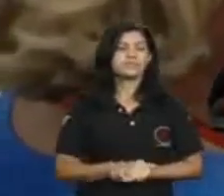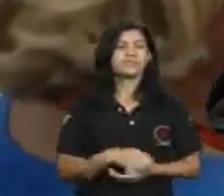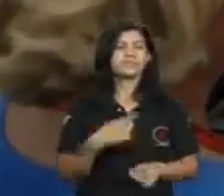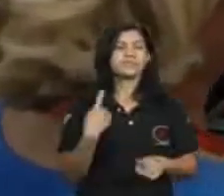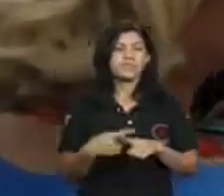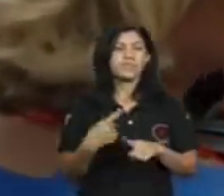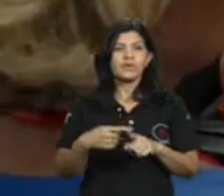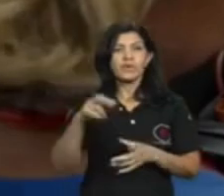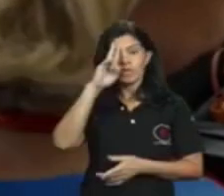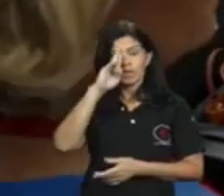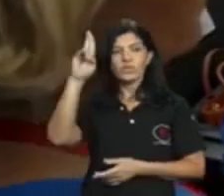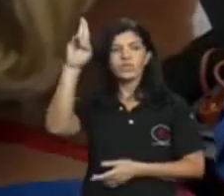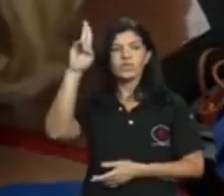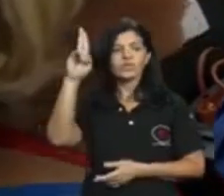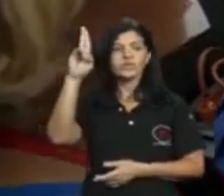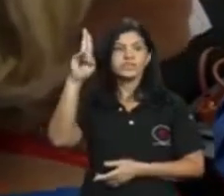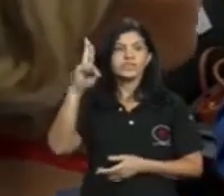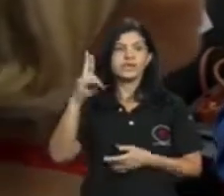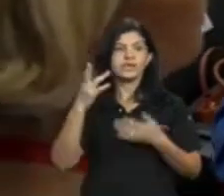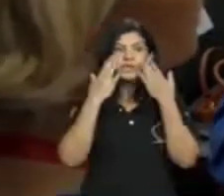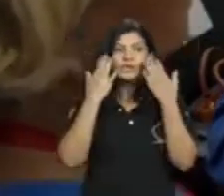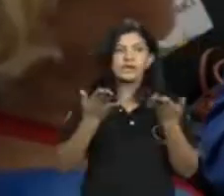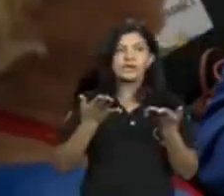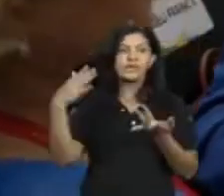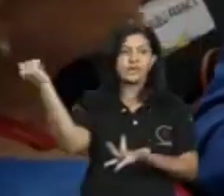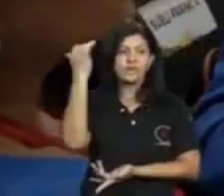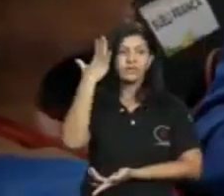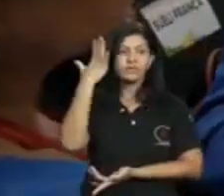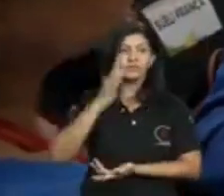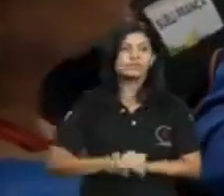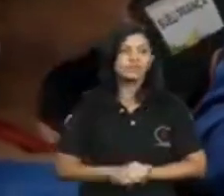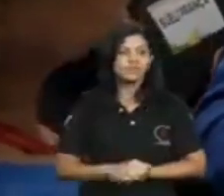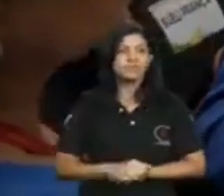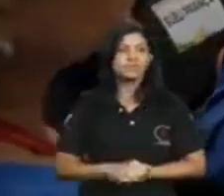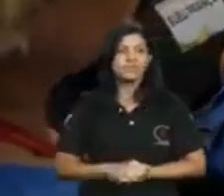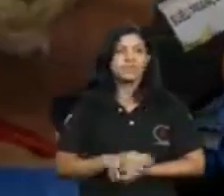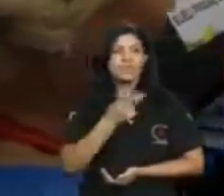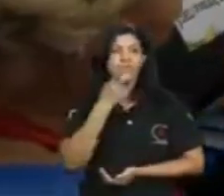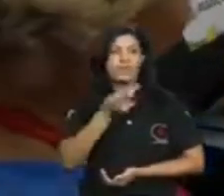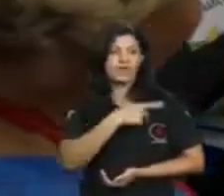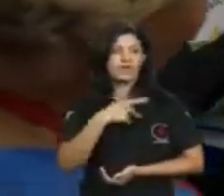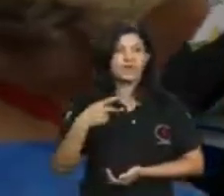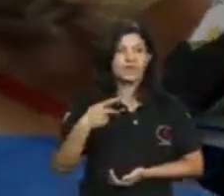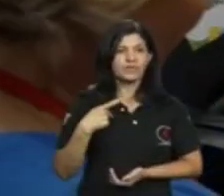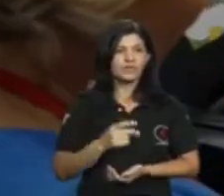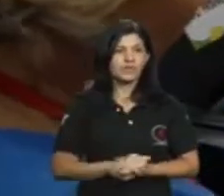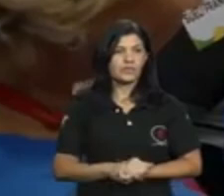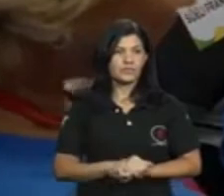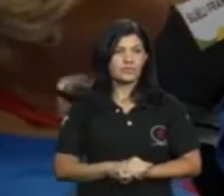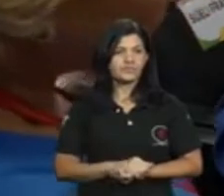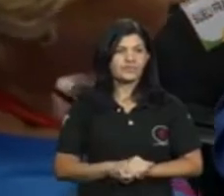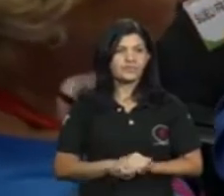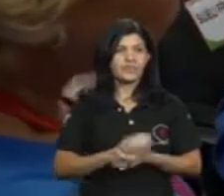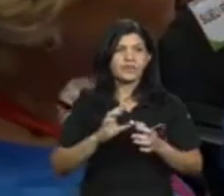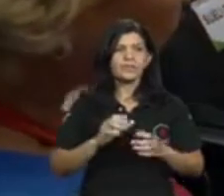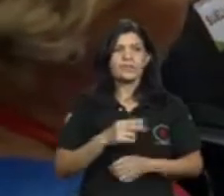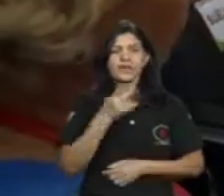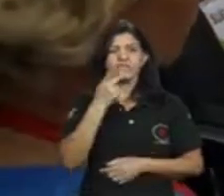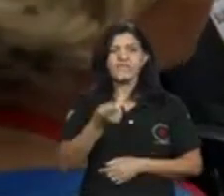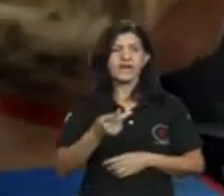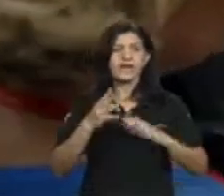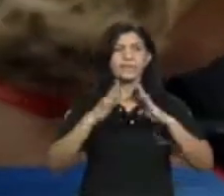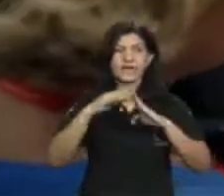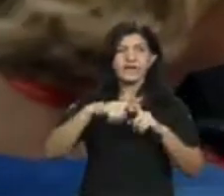Porque o Senhor me deu uma revelação, eu contei para o pastor, e vou deixar para contar para a igreja depois